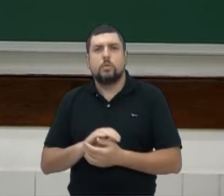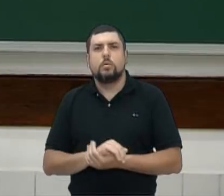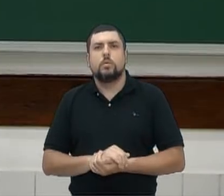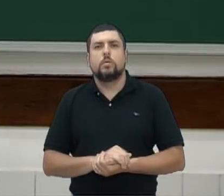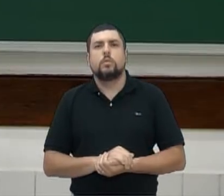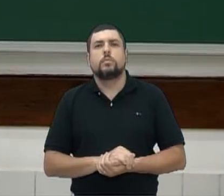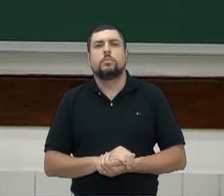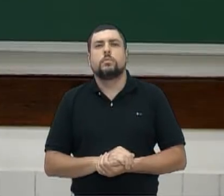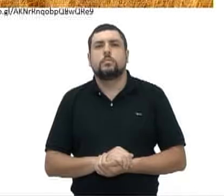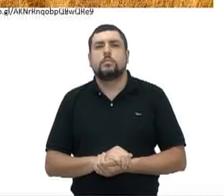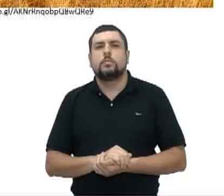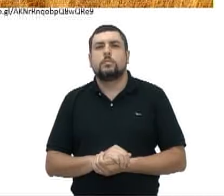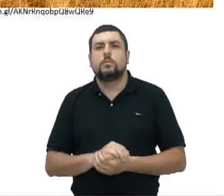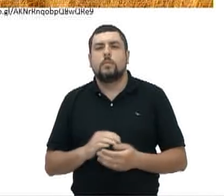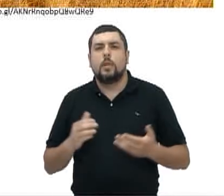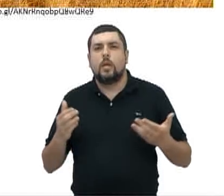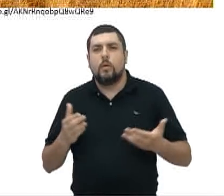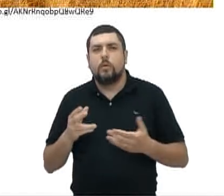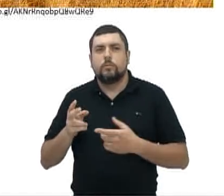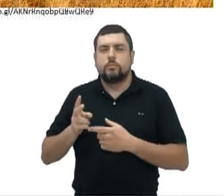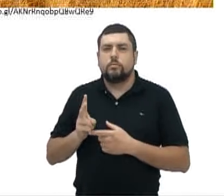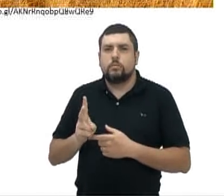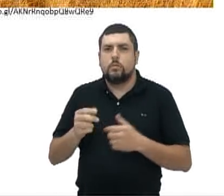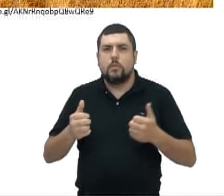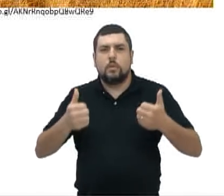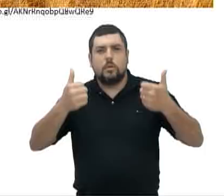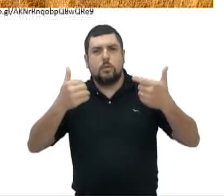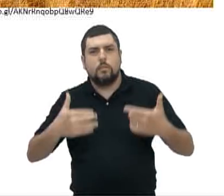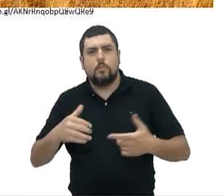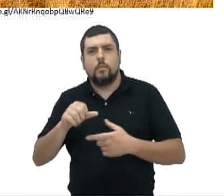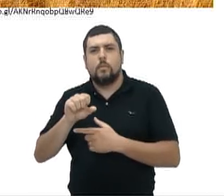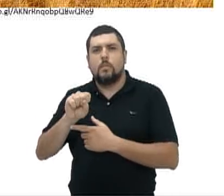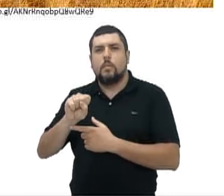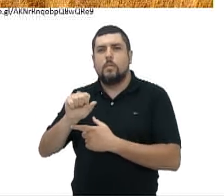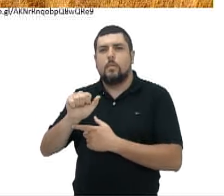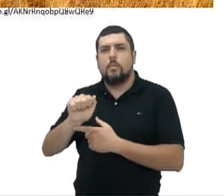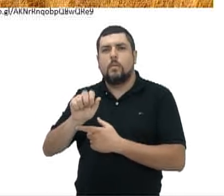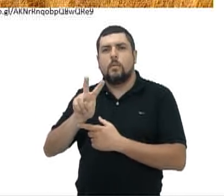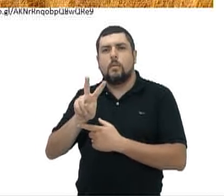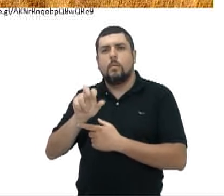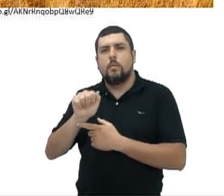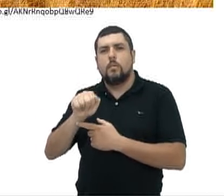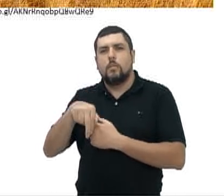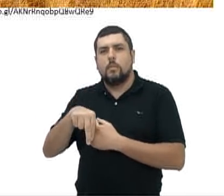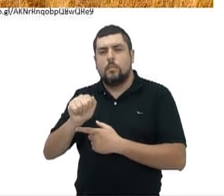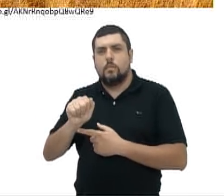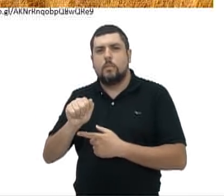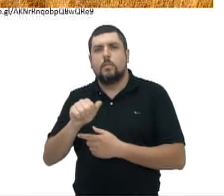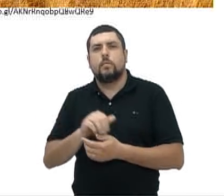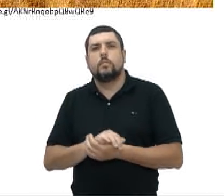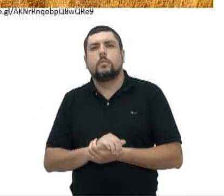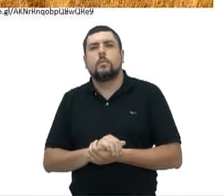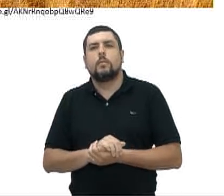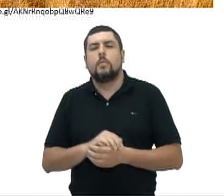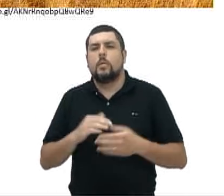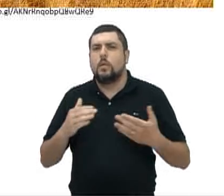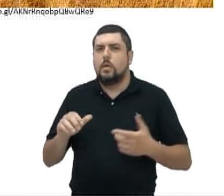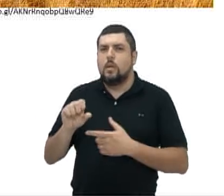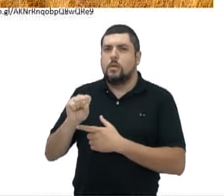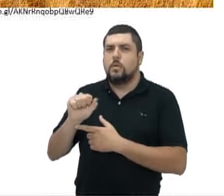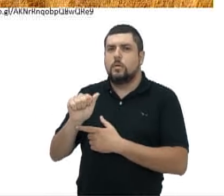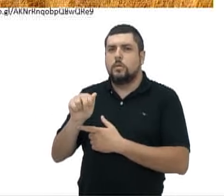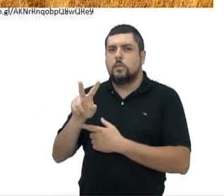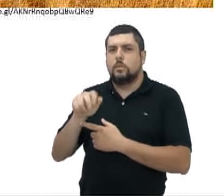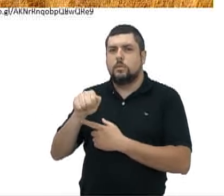na tela, a gente vai continuar falando das savanas. Quando a gente fala em savanas, nós vamos perceber